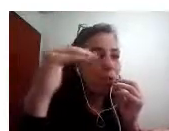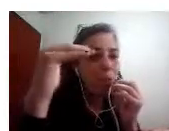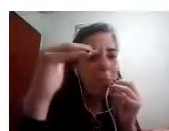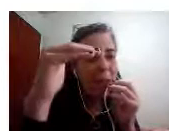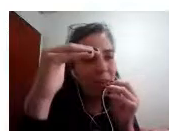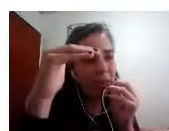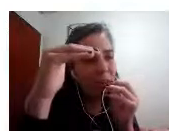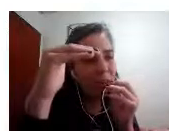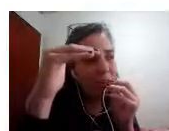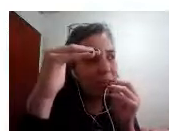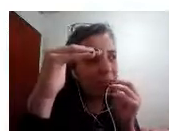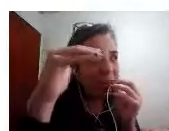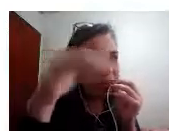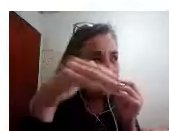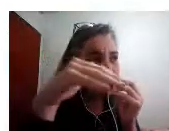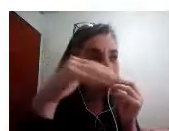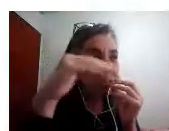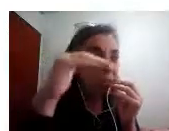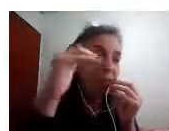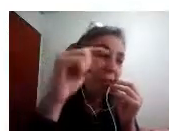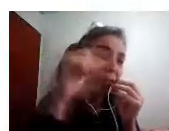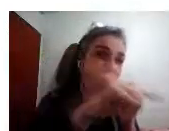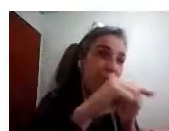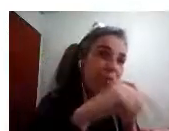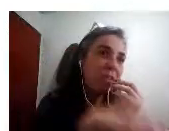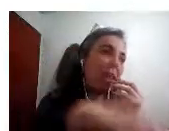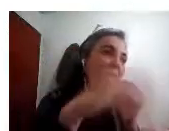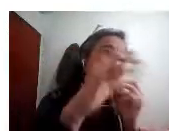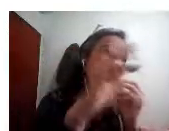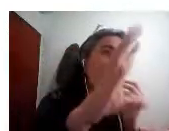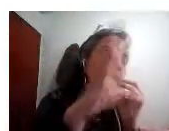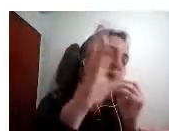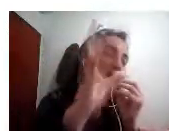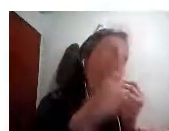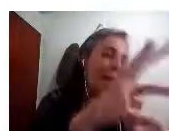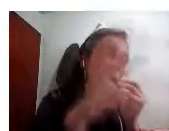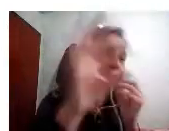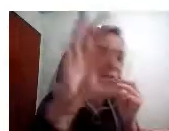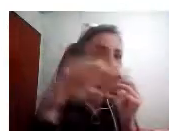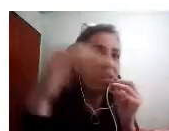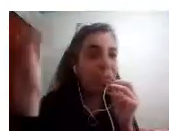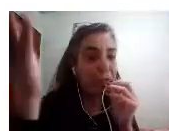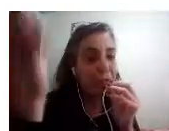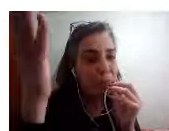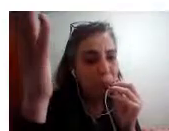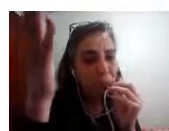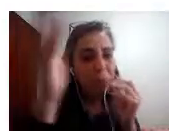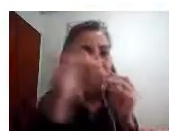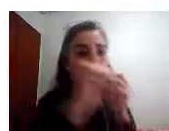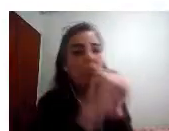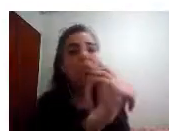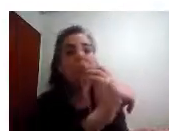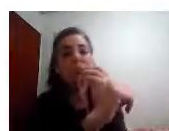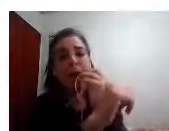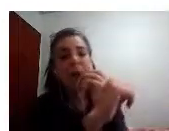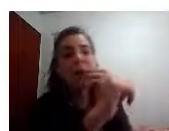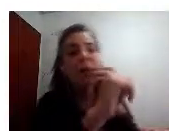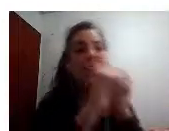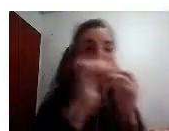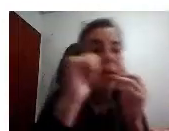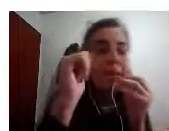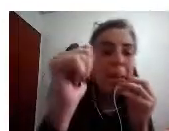sabe muito bem quando ele está lendo um texto que foi feito por você ou quando ele está lendo um texto que foi feito por uma outra pessoa,